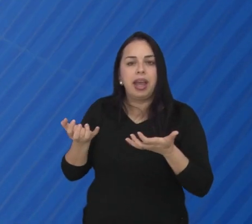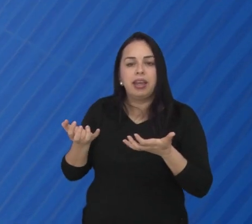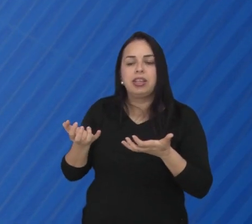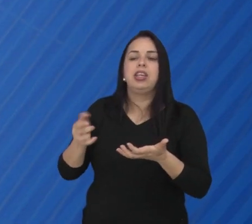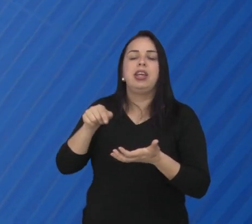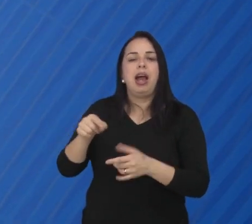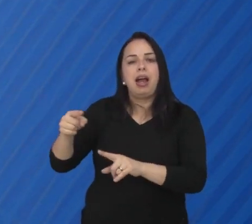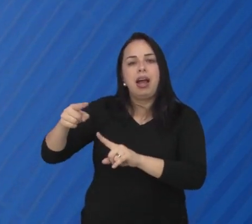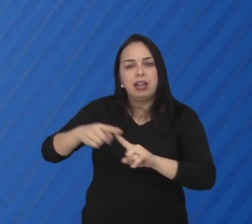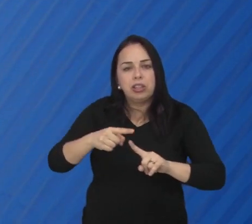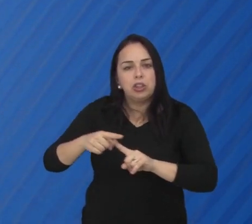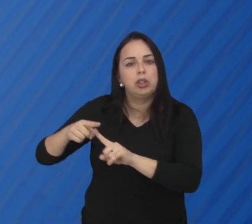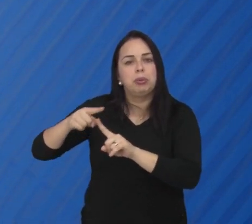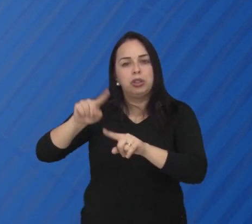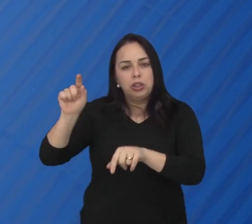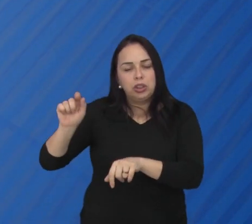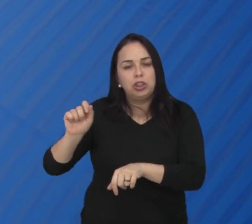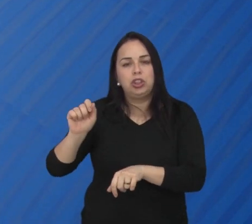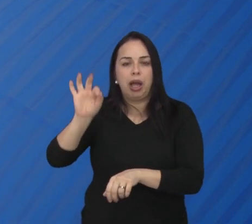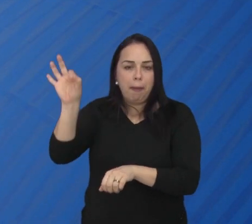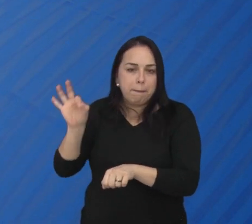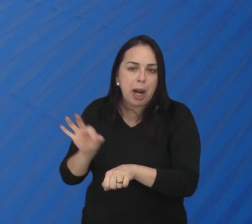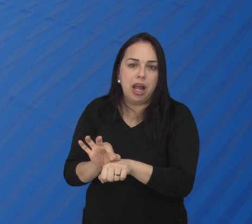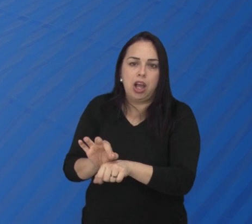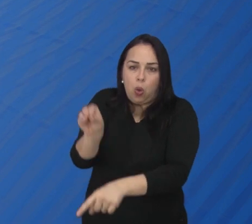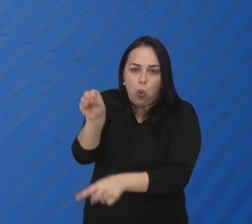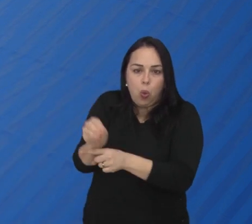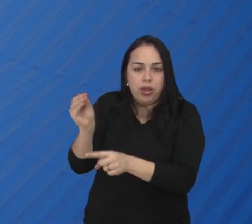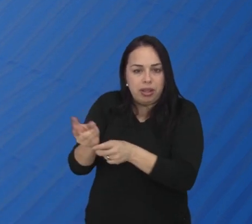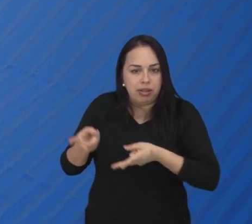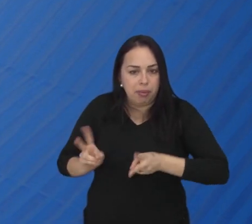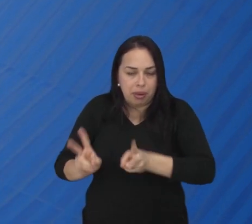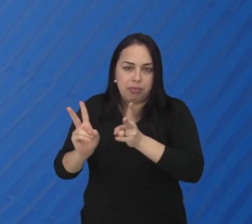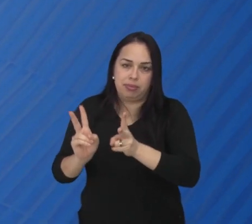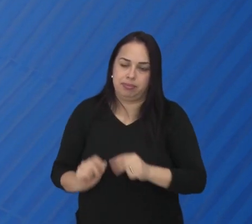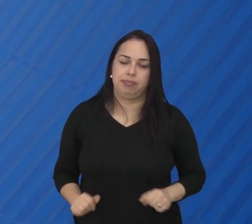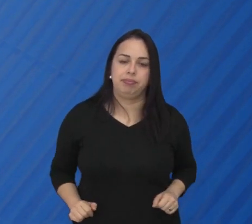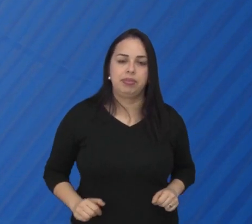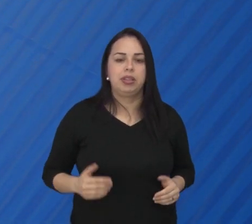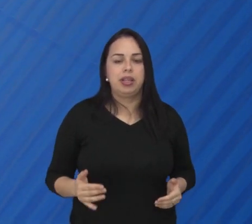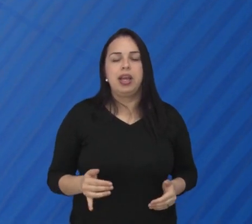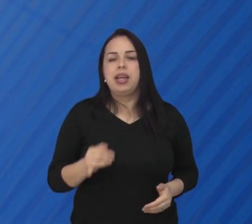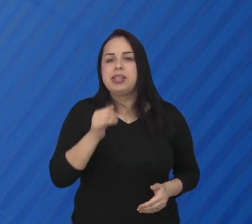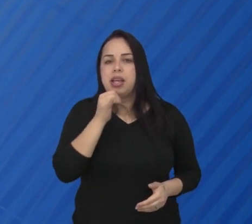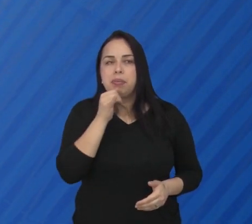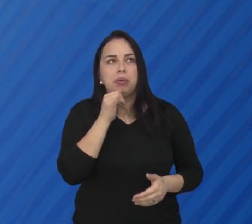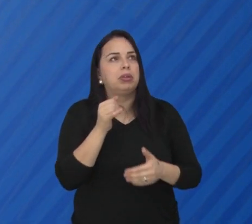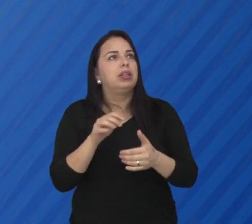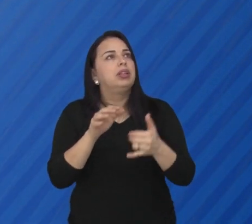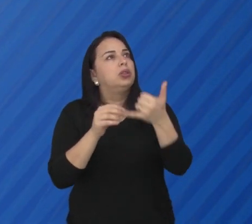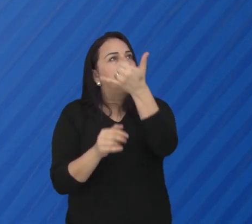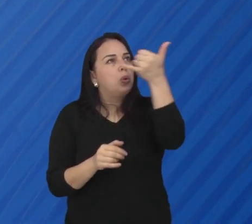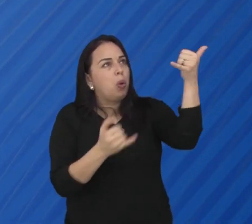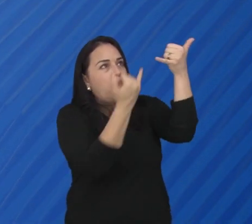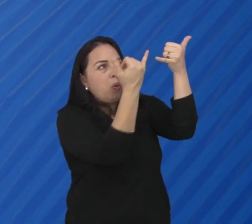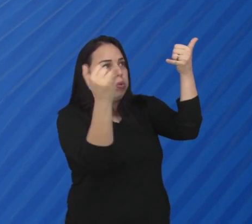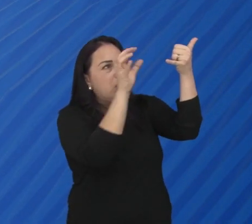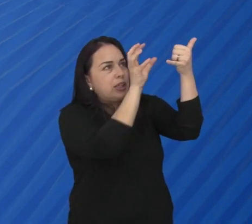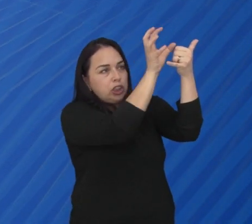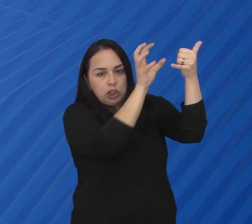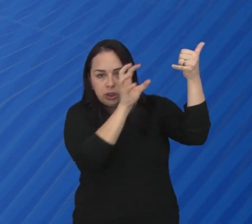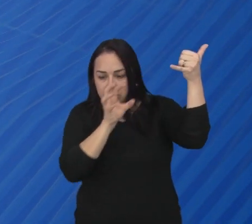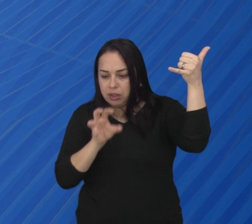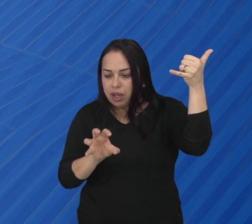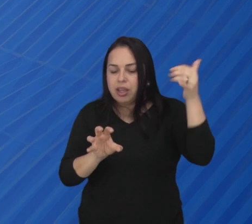vereadora Amélia Naomi quer garantir a proteção de abelhas silvestres nativas que estejam em risco ou instaladas em